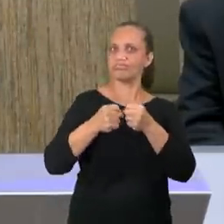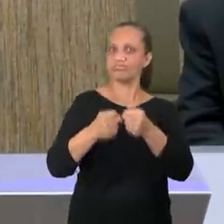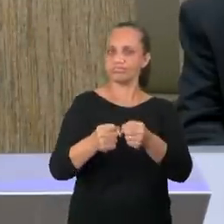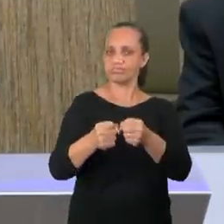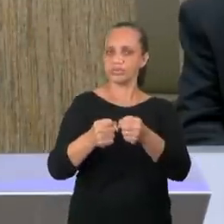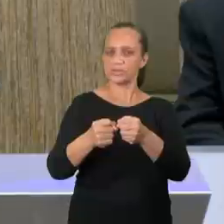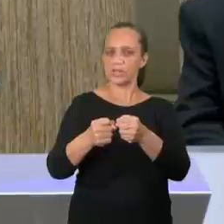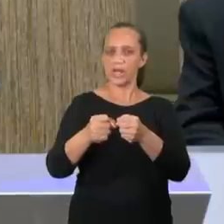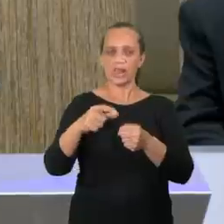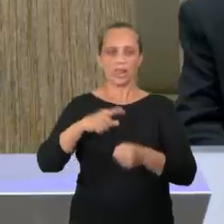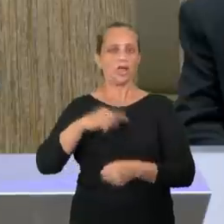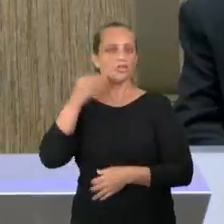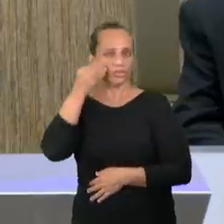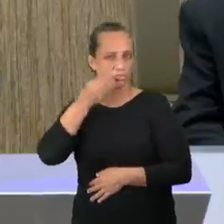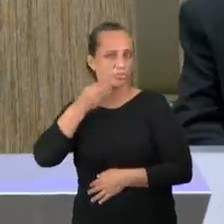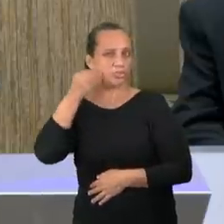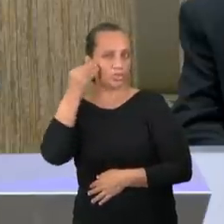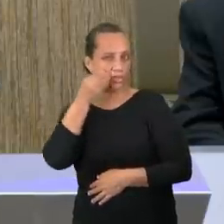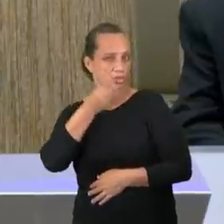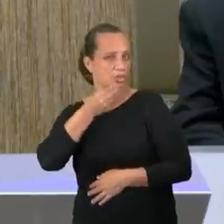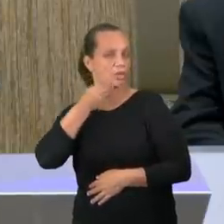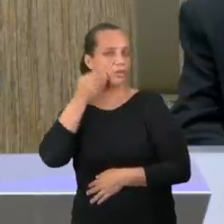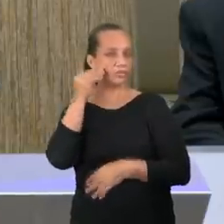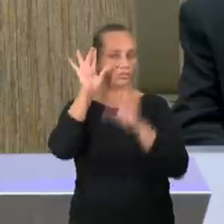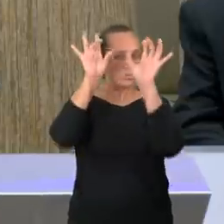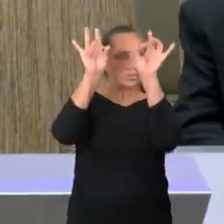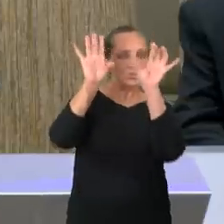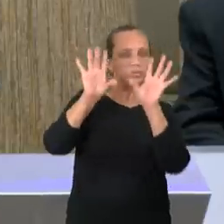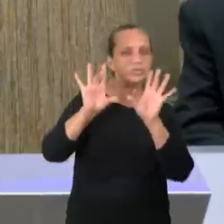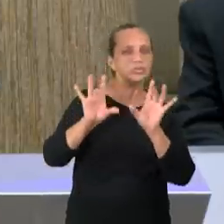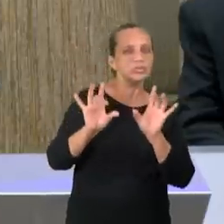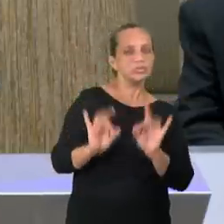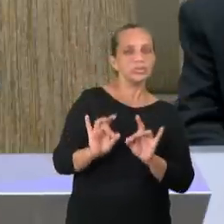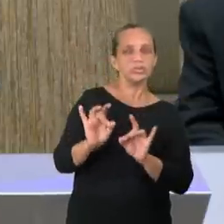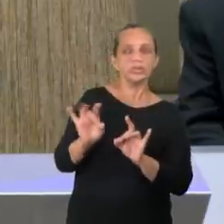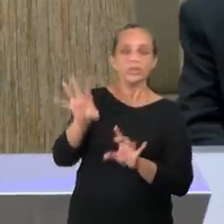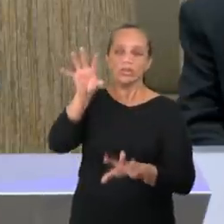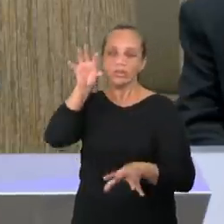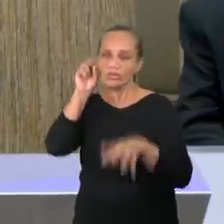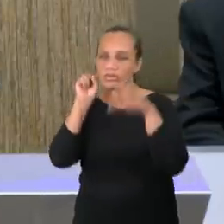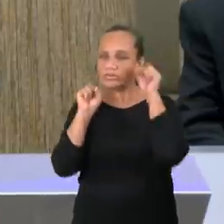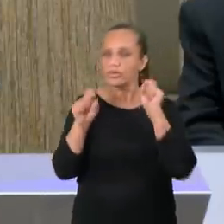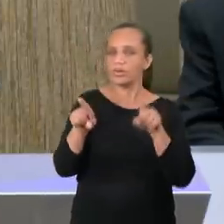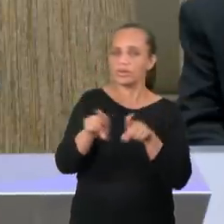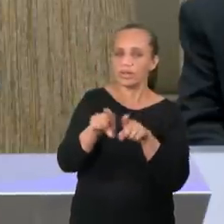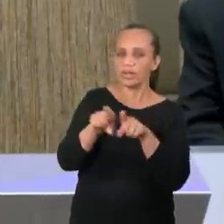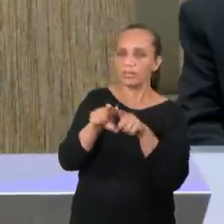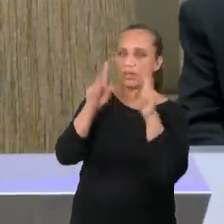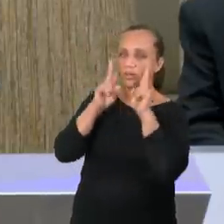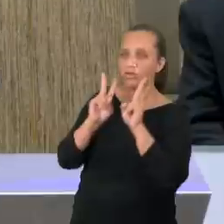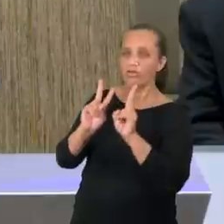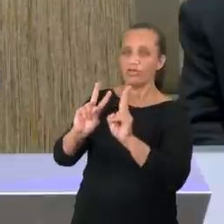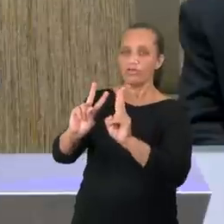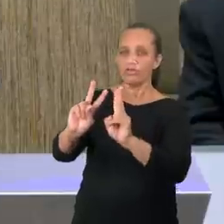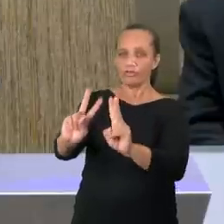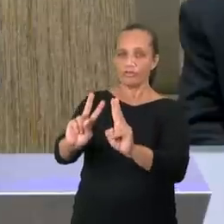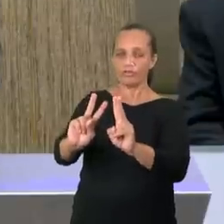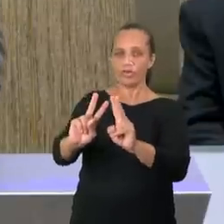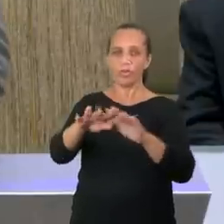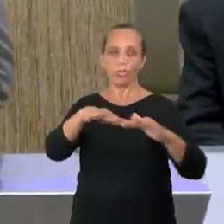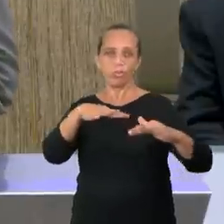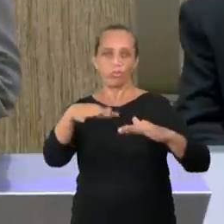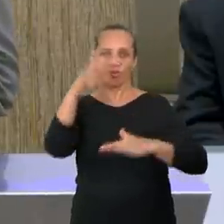aquela experiência sobrenatural de ouvir e ver a manifestação de Deus